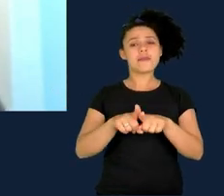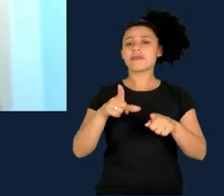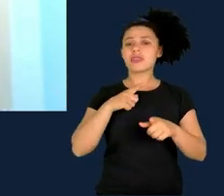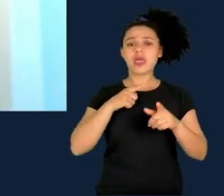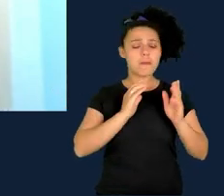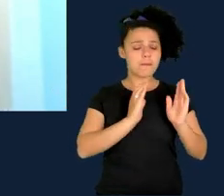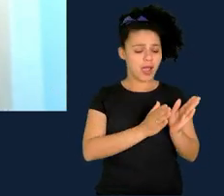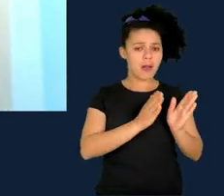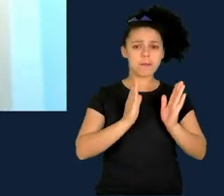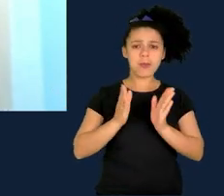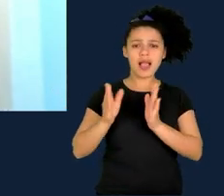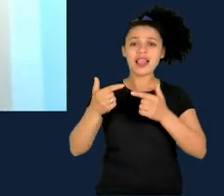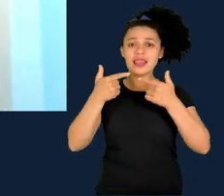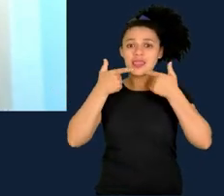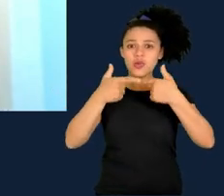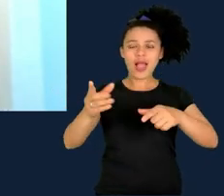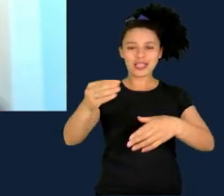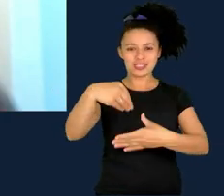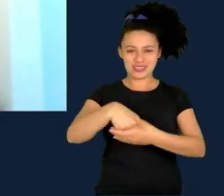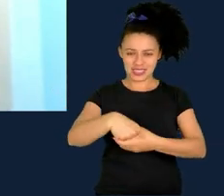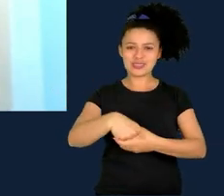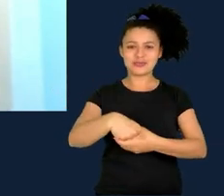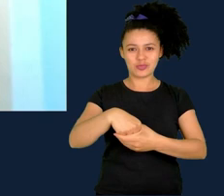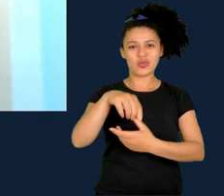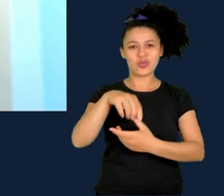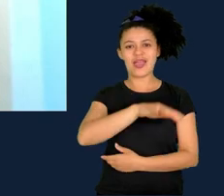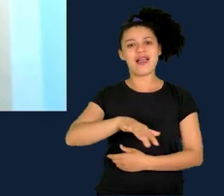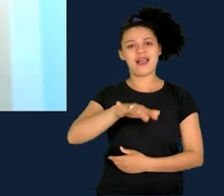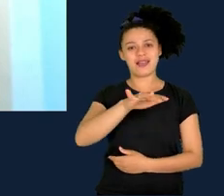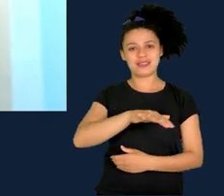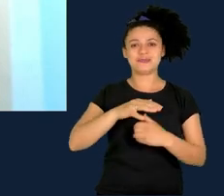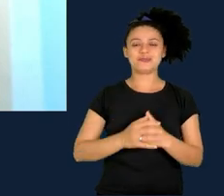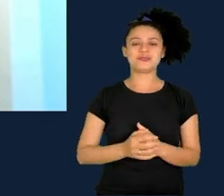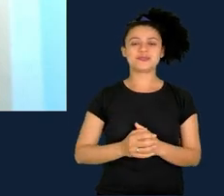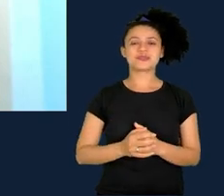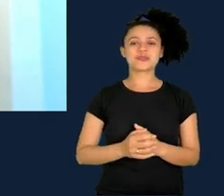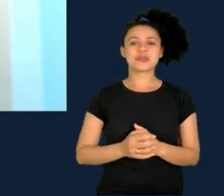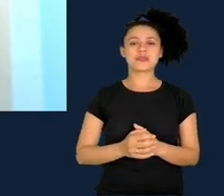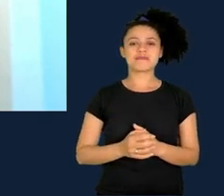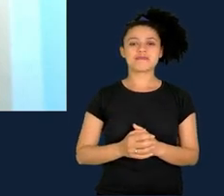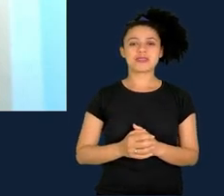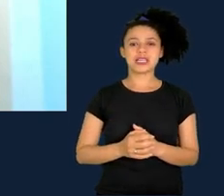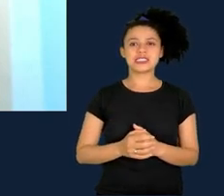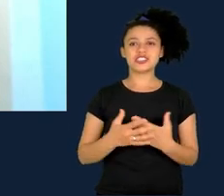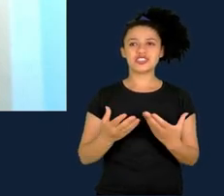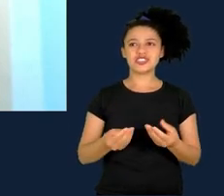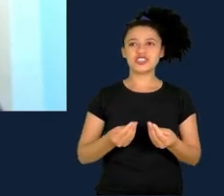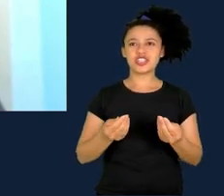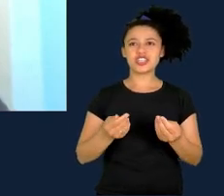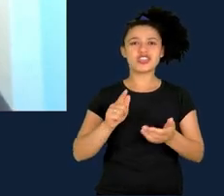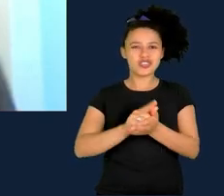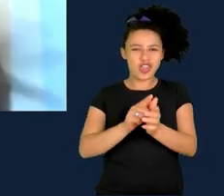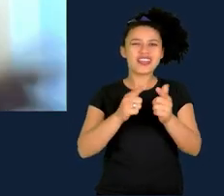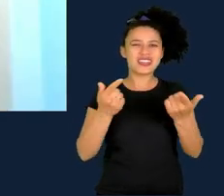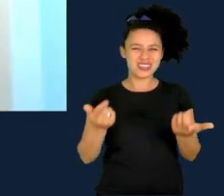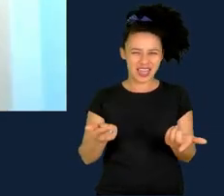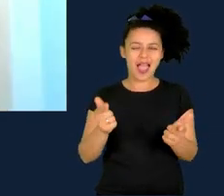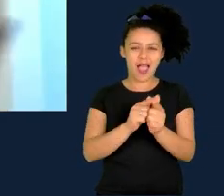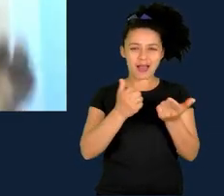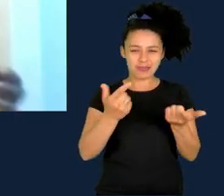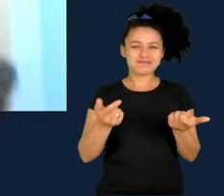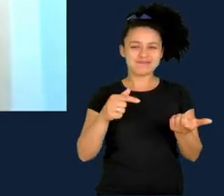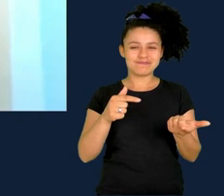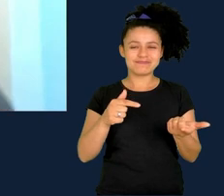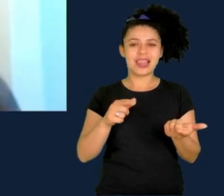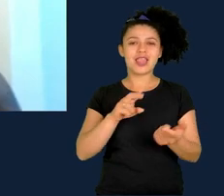tem uma linguagem, né, nessa área de jornalística, o